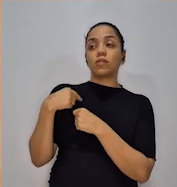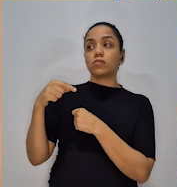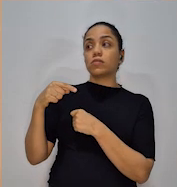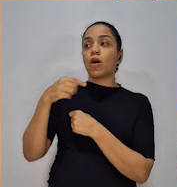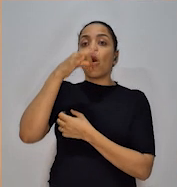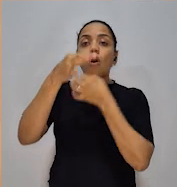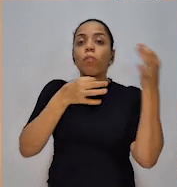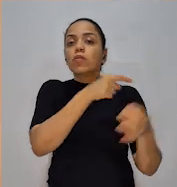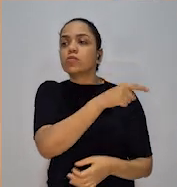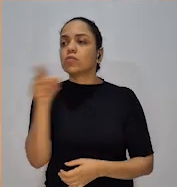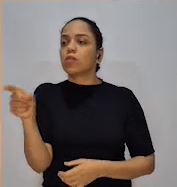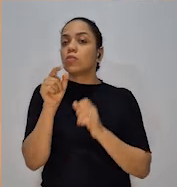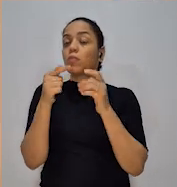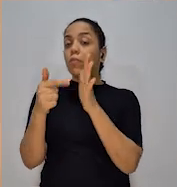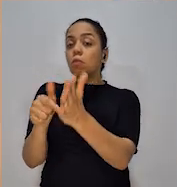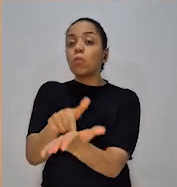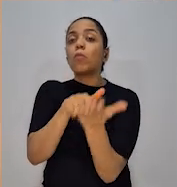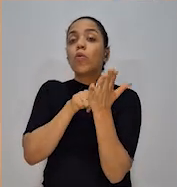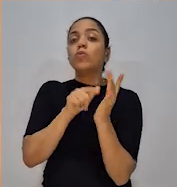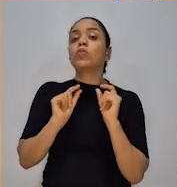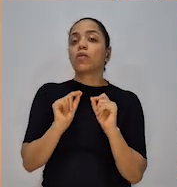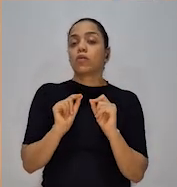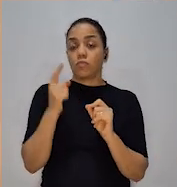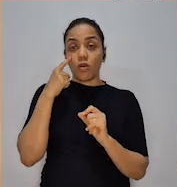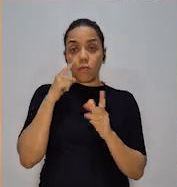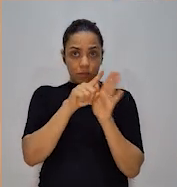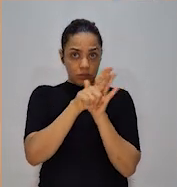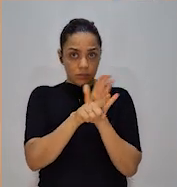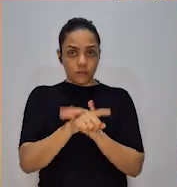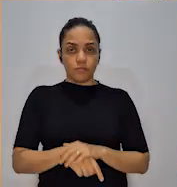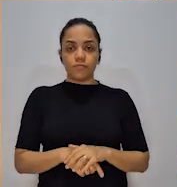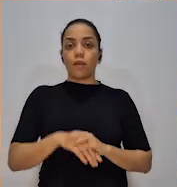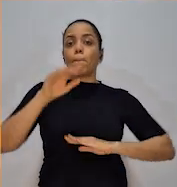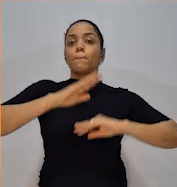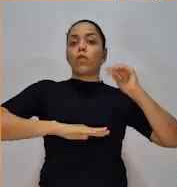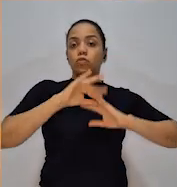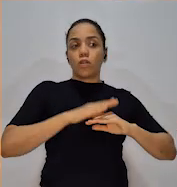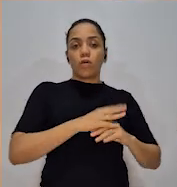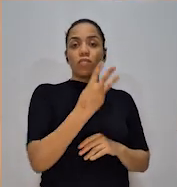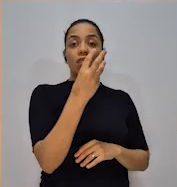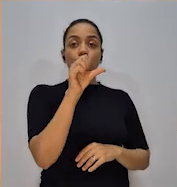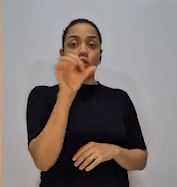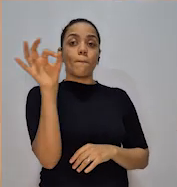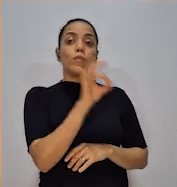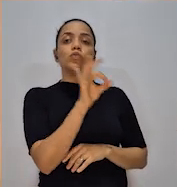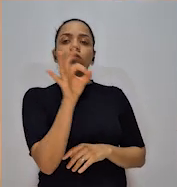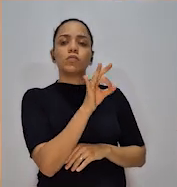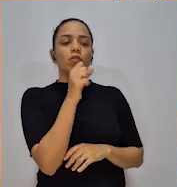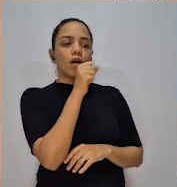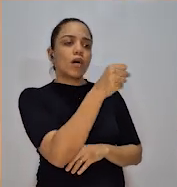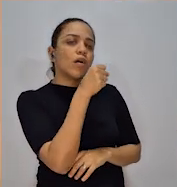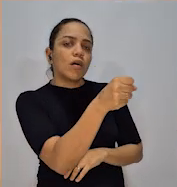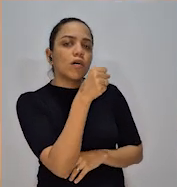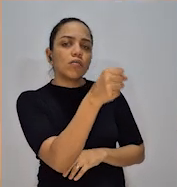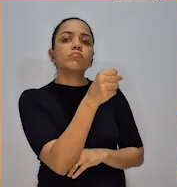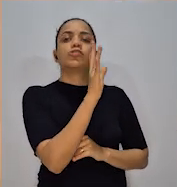para a gente. Olha esse estudo. Profissionais entrevistados, né, 39% deles nessa pesquisa disseram ter recusado